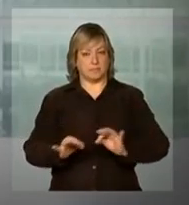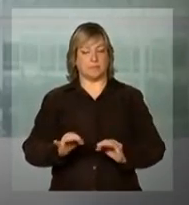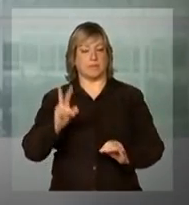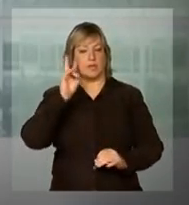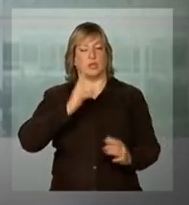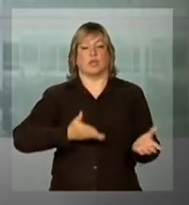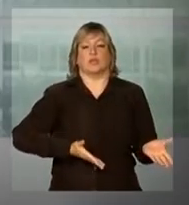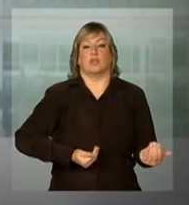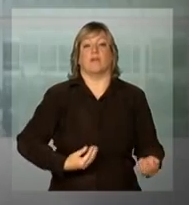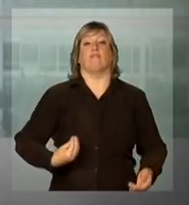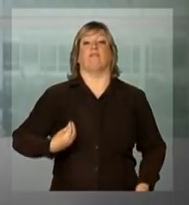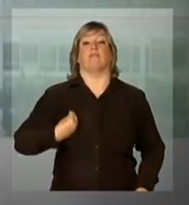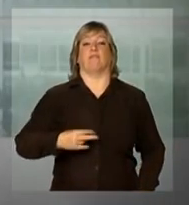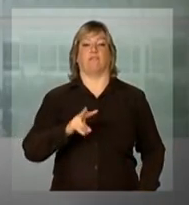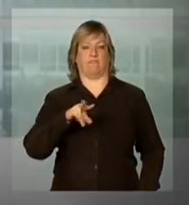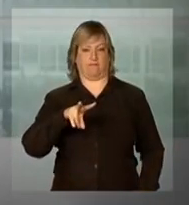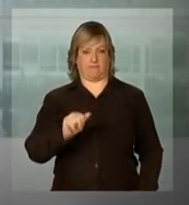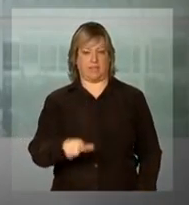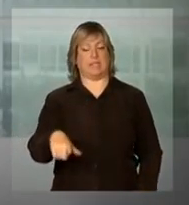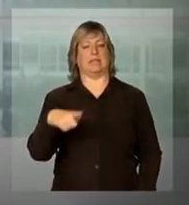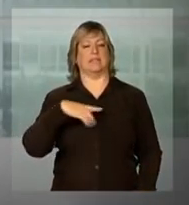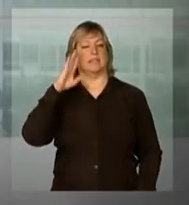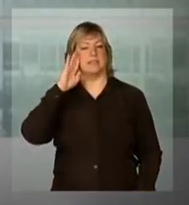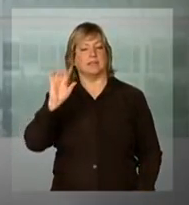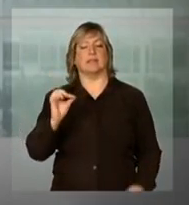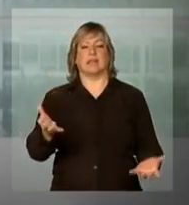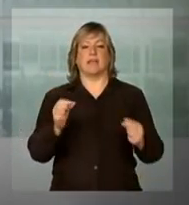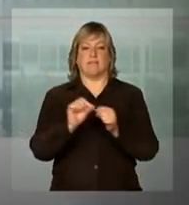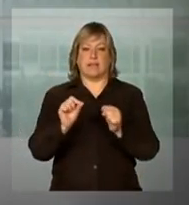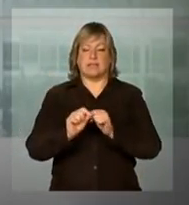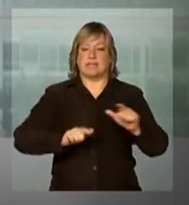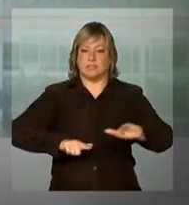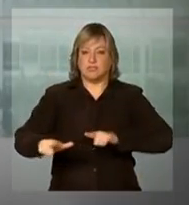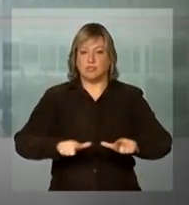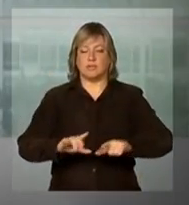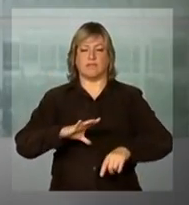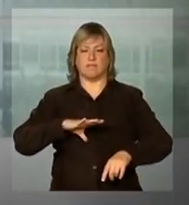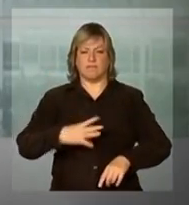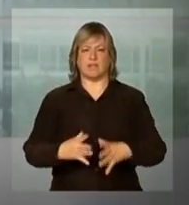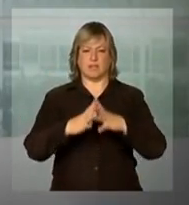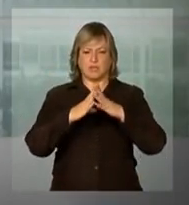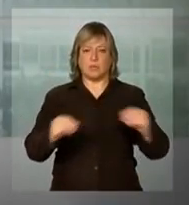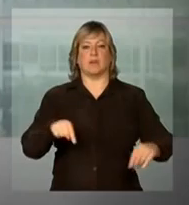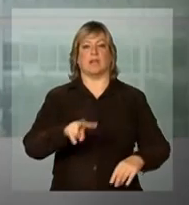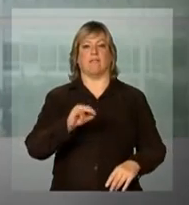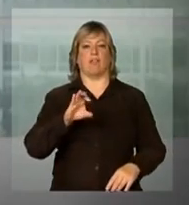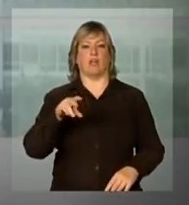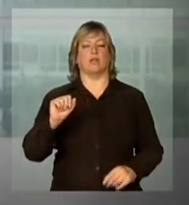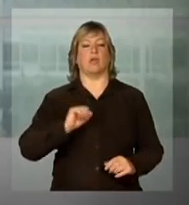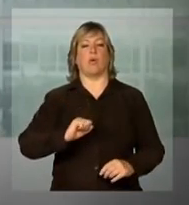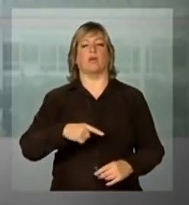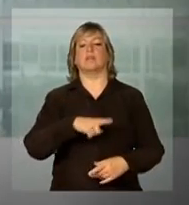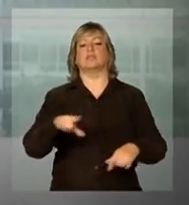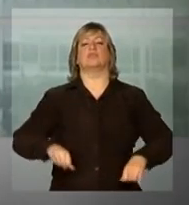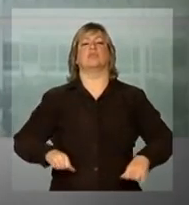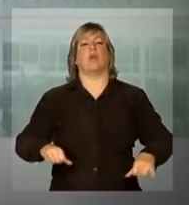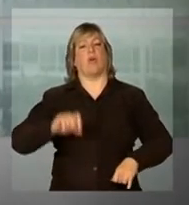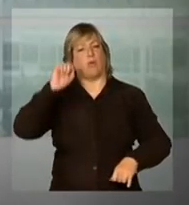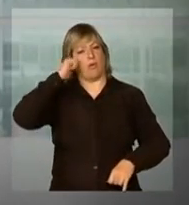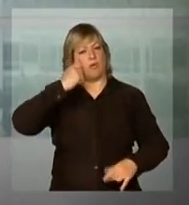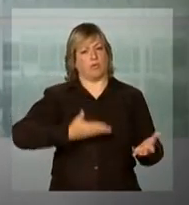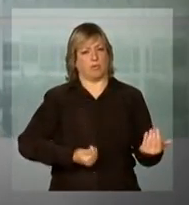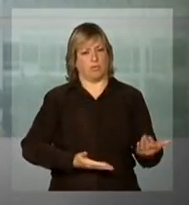plano juventude viva, que tem a meta de desenvolver ações para o enfrentamento à violência contra a juventude brasileira,